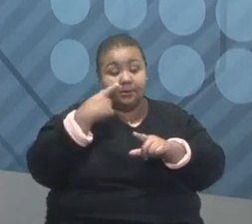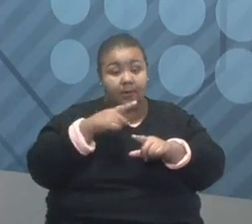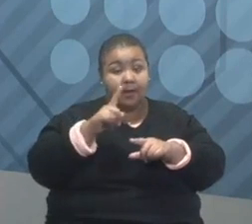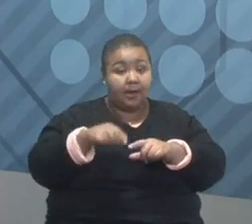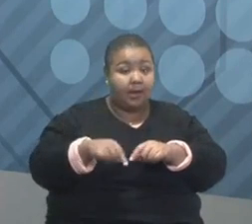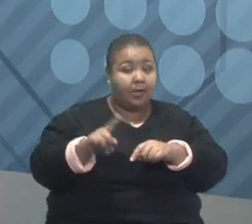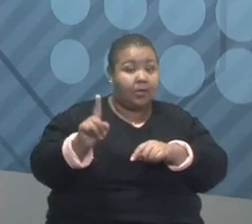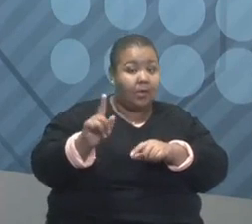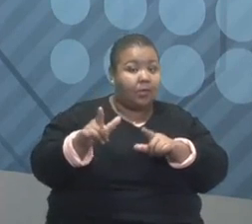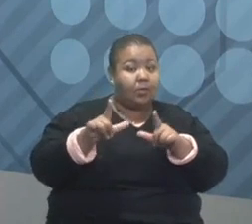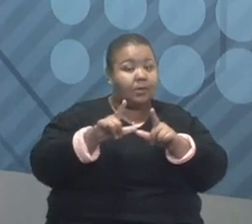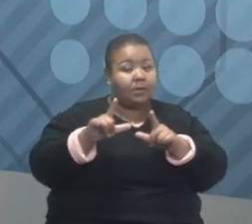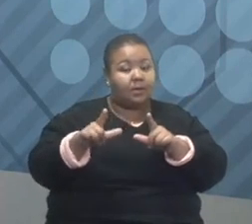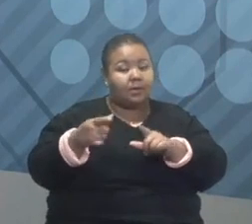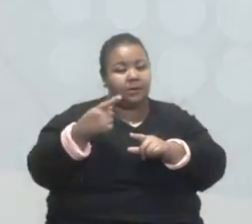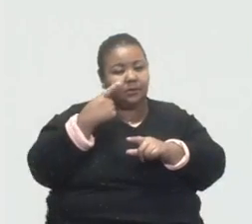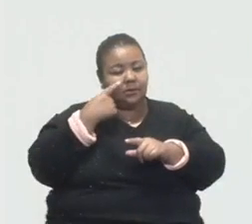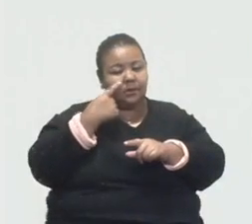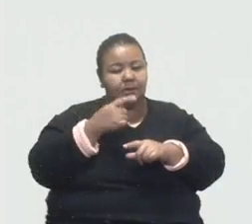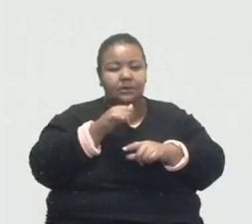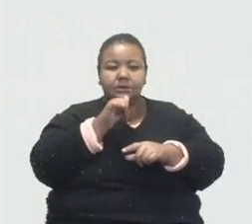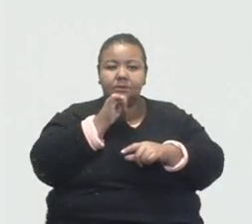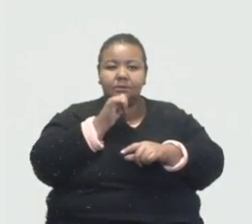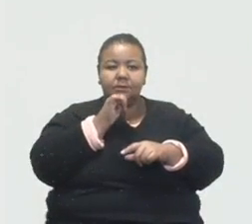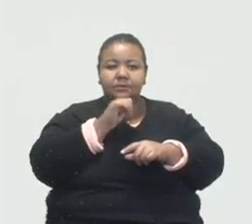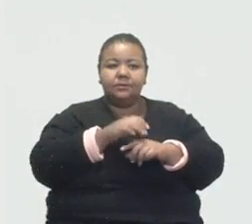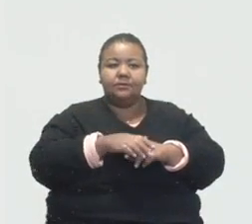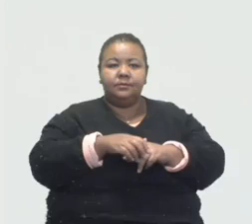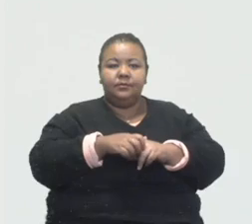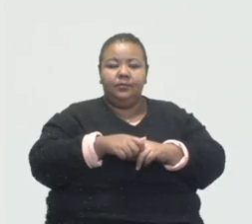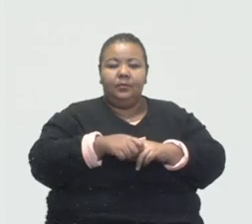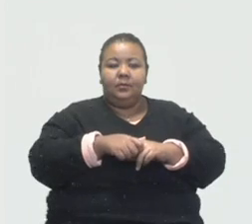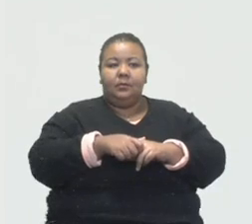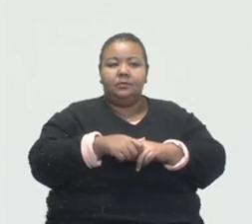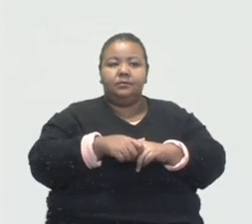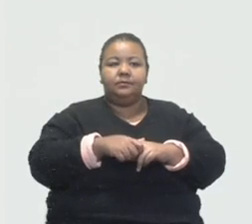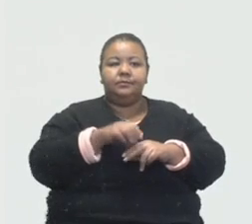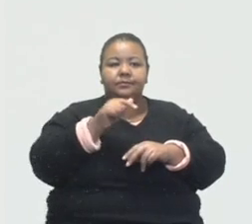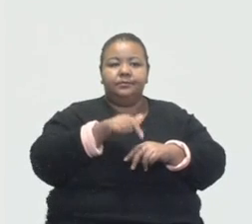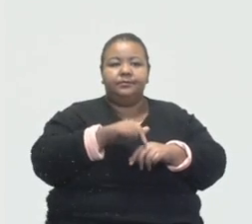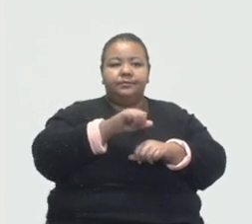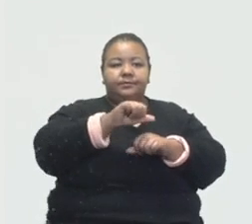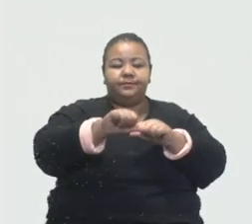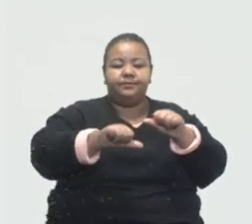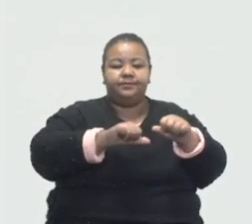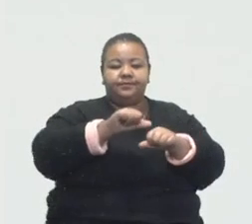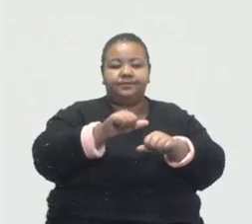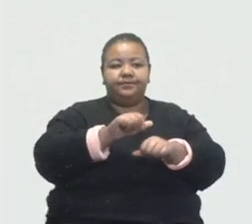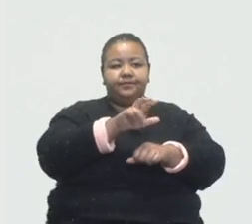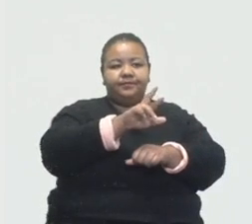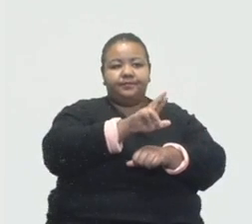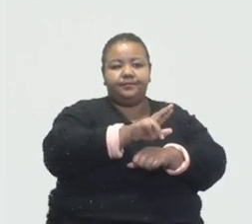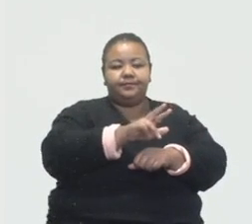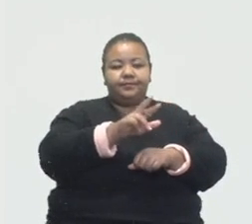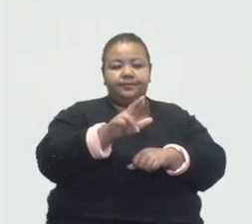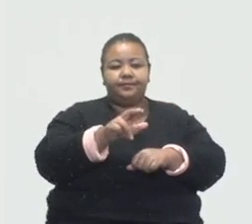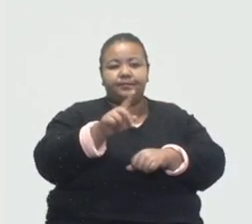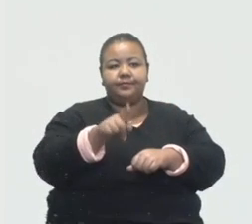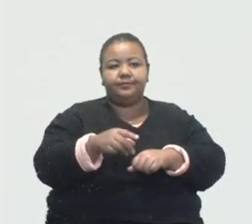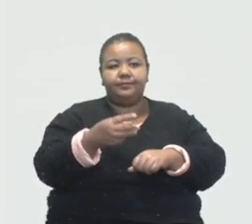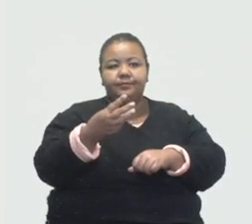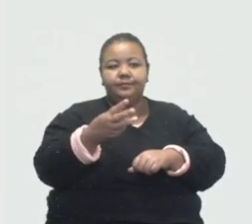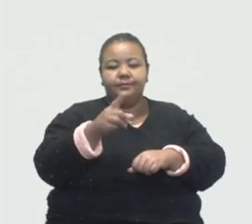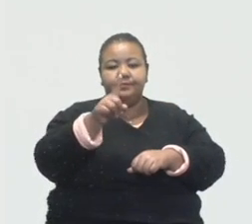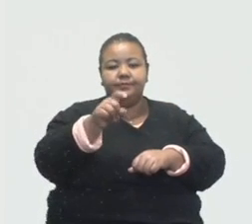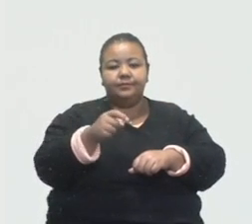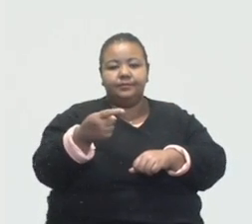não linear. Então, observe o seguinte exemplo. Temos aqui uma transformação do R em R, definida por 3x